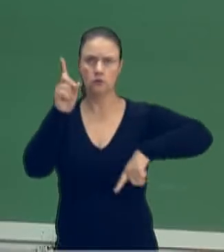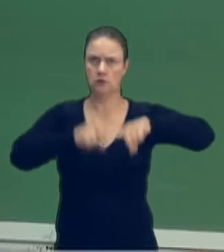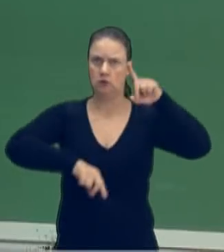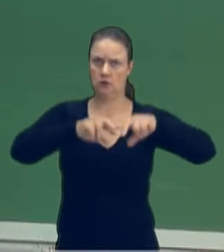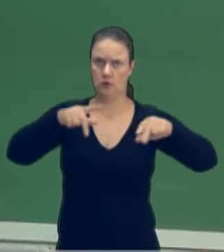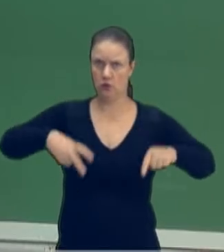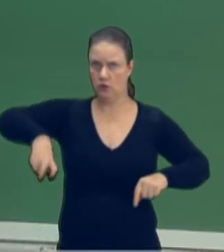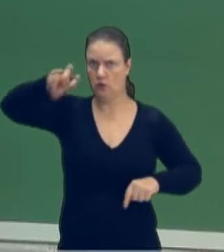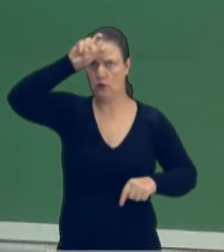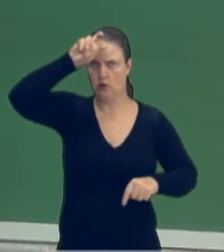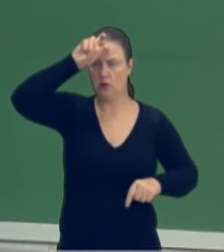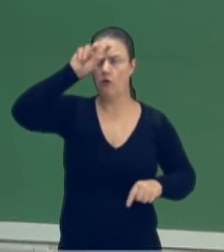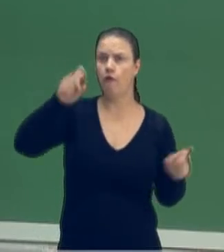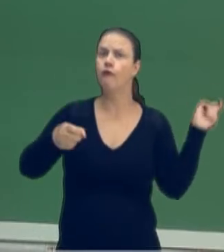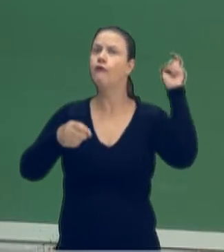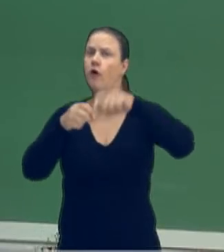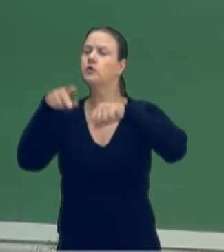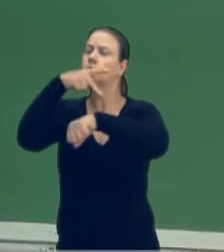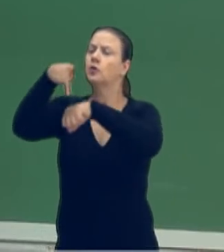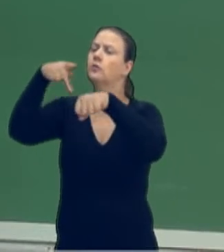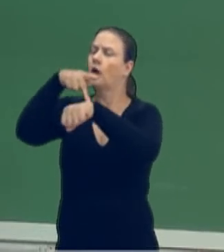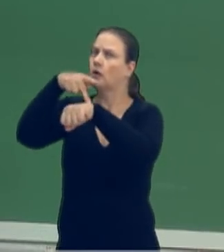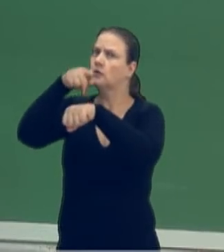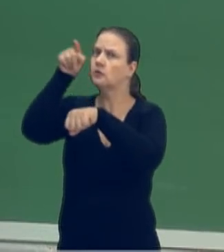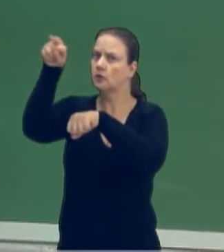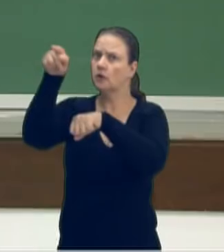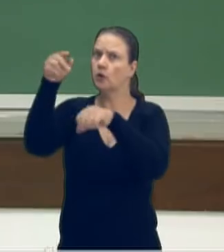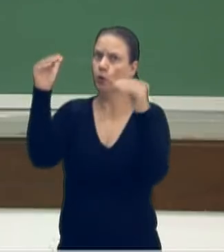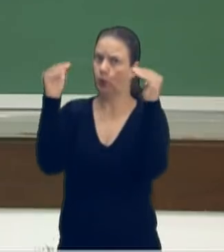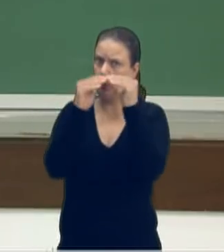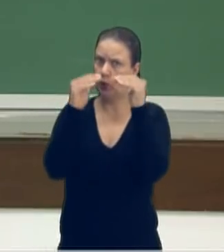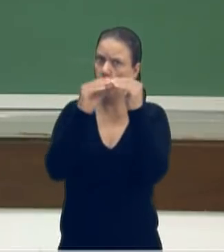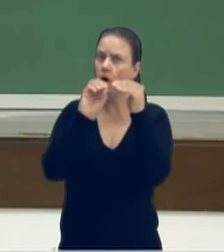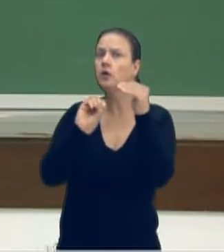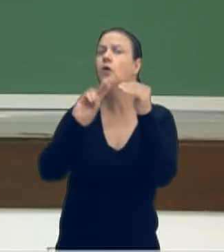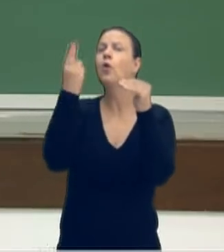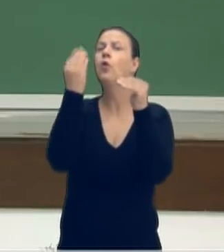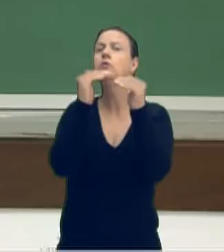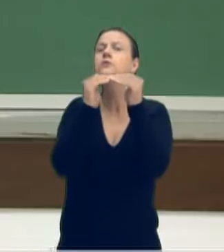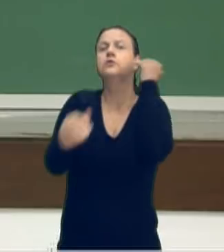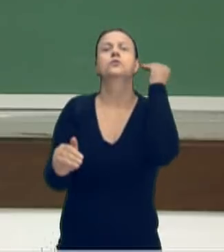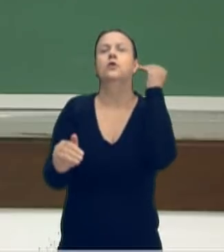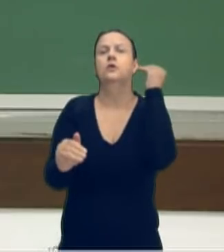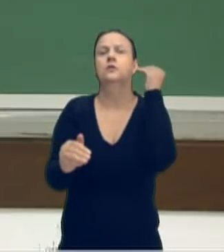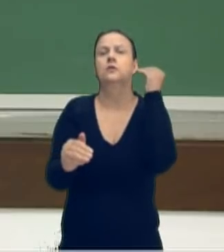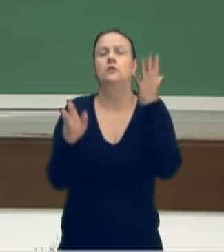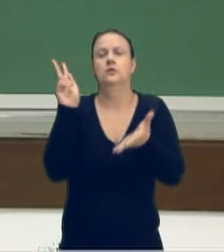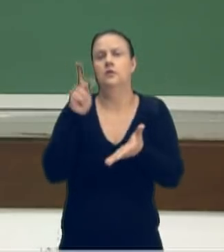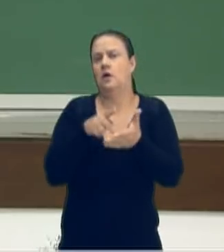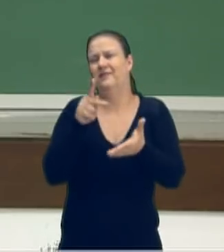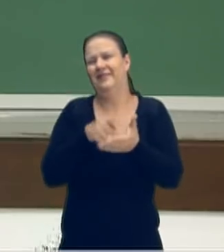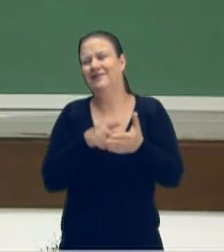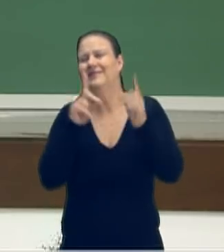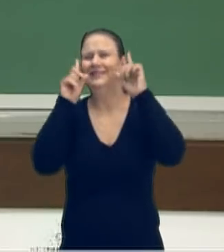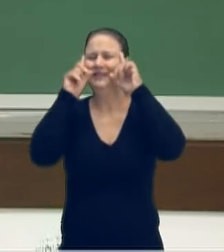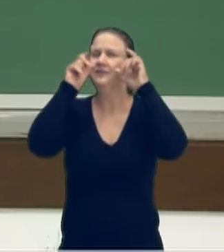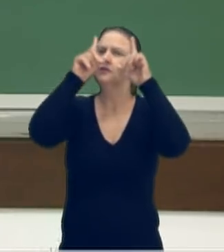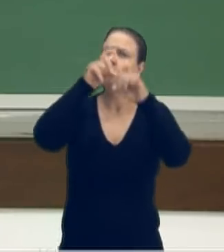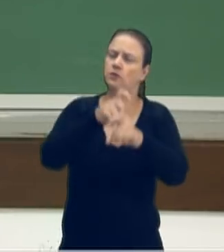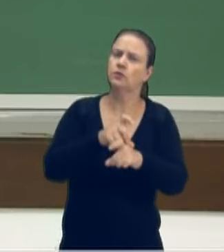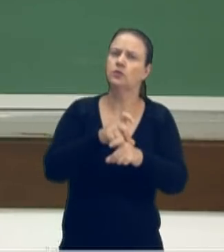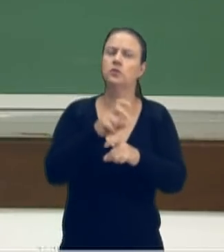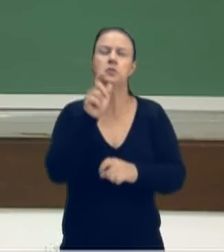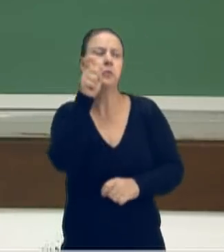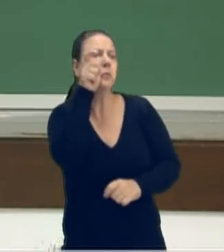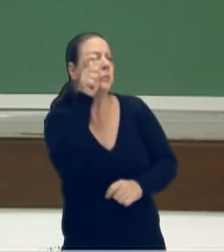Egito. Concorda com o pedido de Zahi Hawass ou não concorda? Achando que, na verdade, dificultaria nós termos acesso